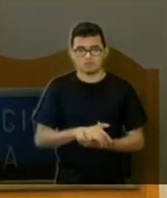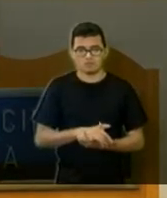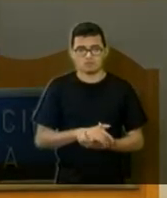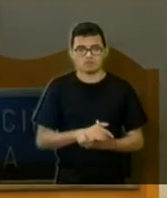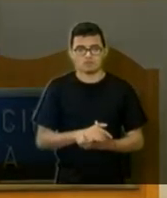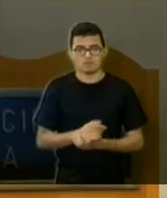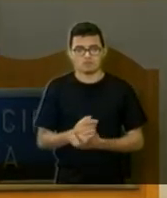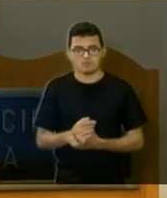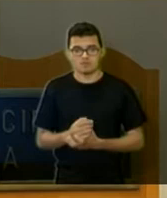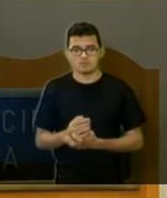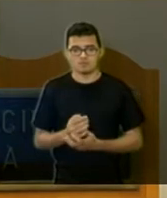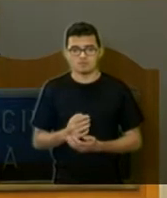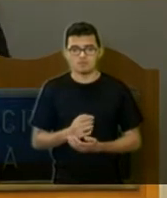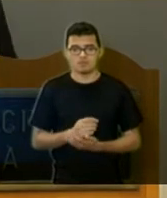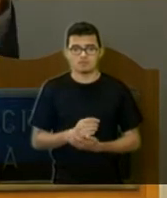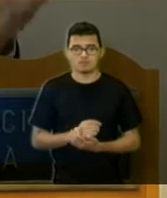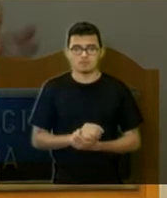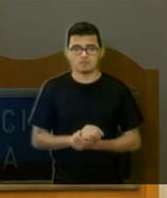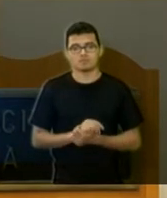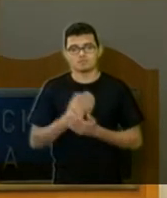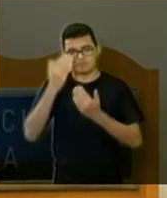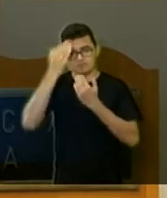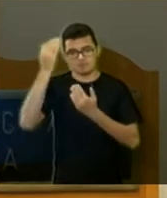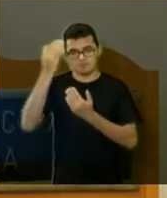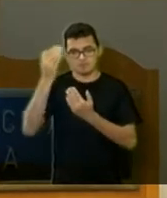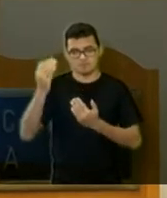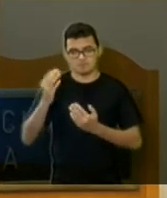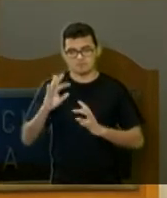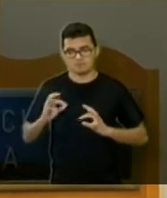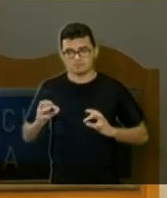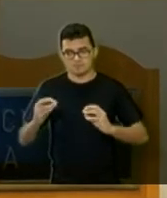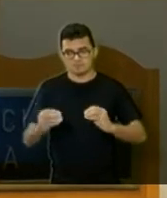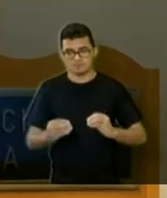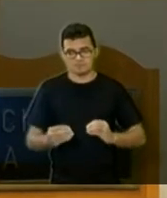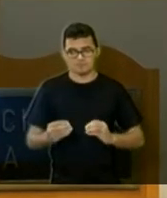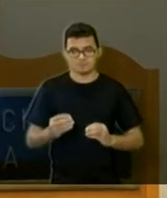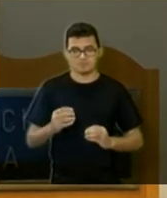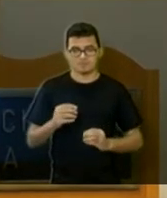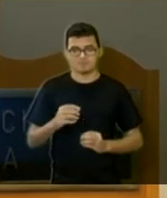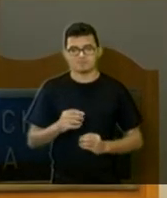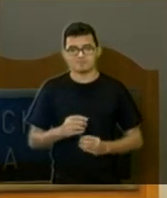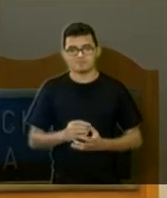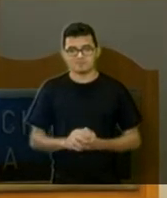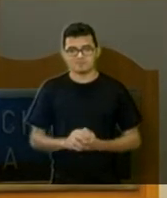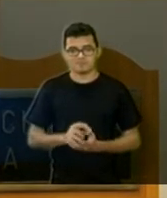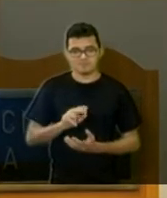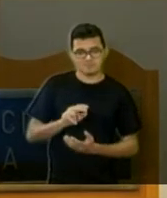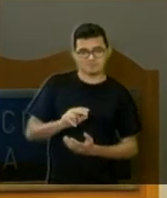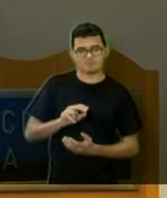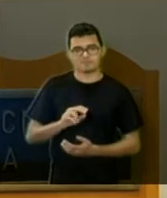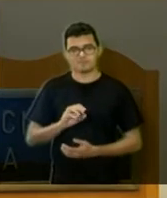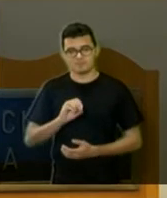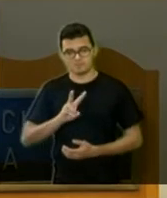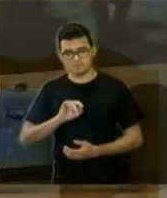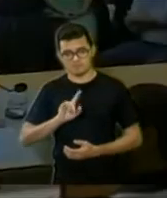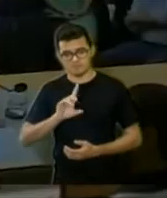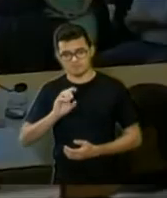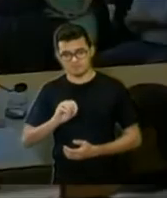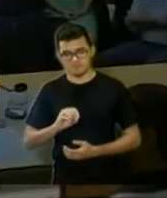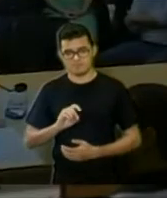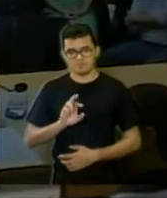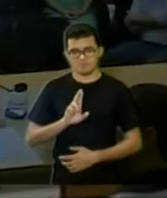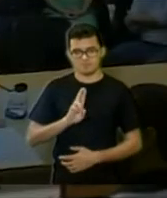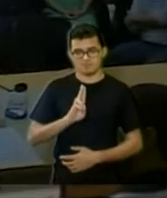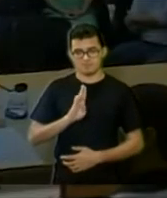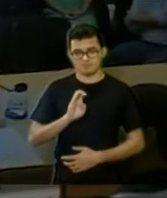as palavras, e os meus irmãos, Ovídio, Rubens, Sebastião,